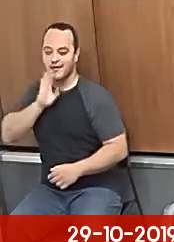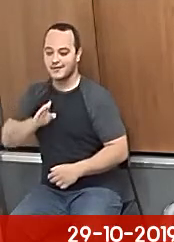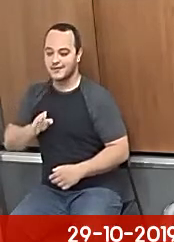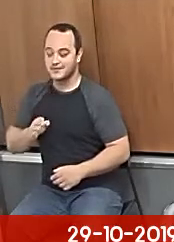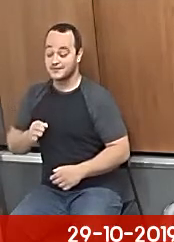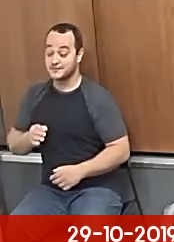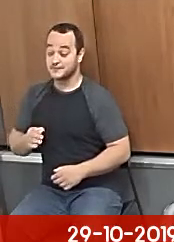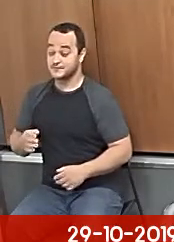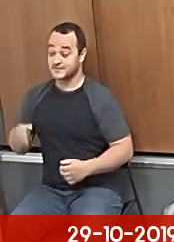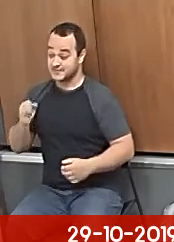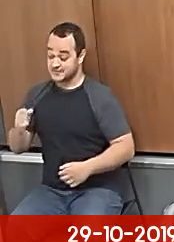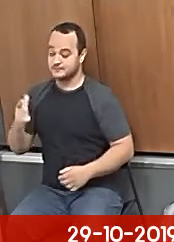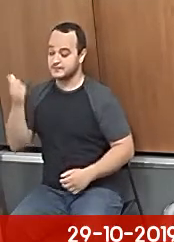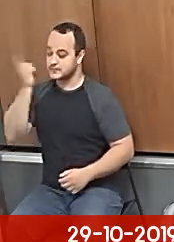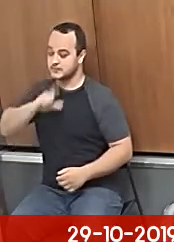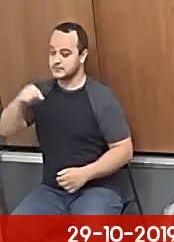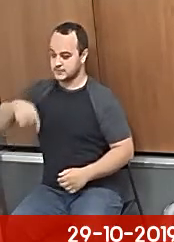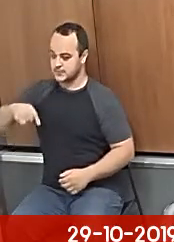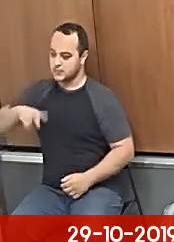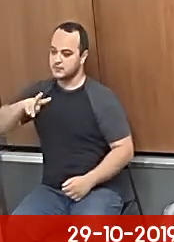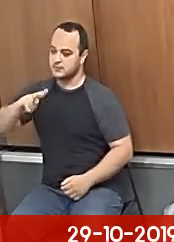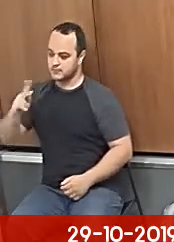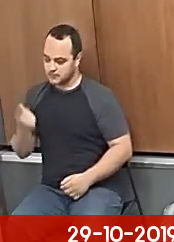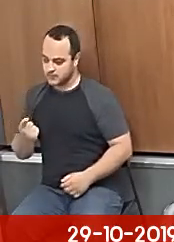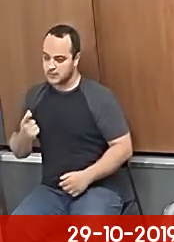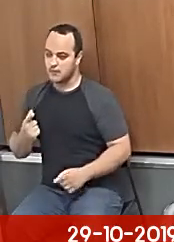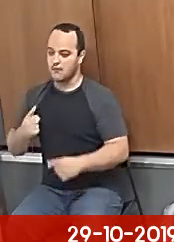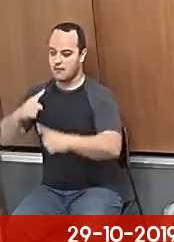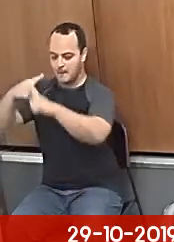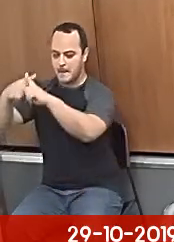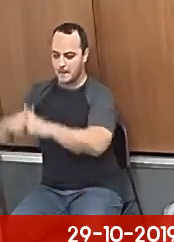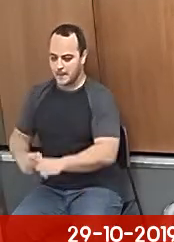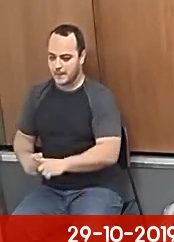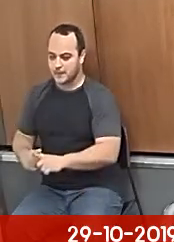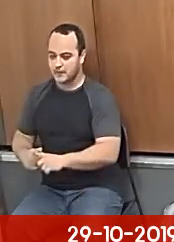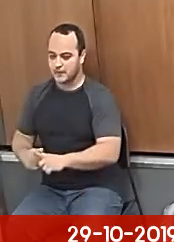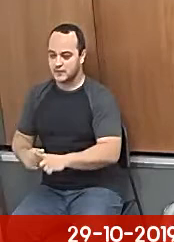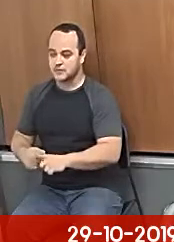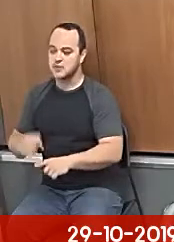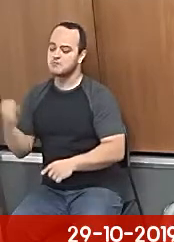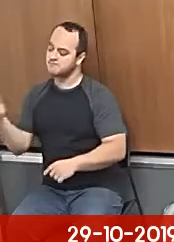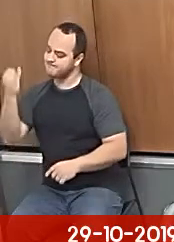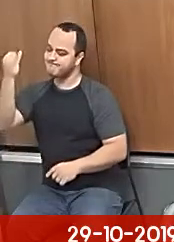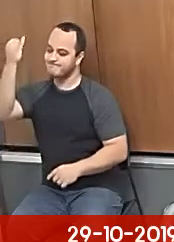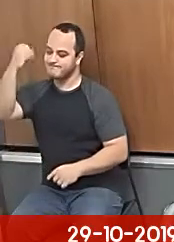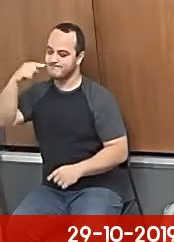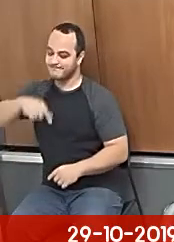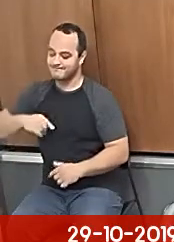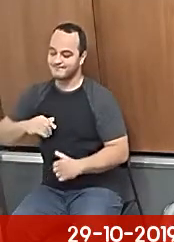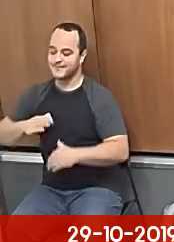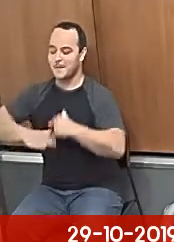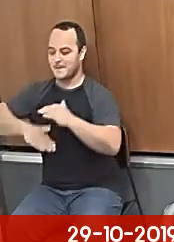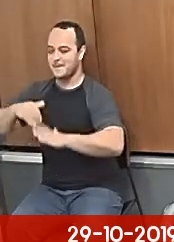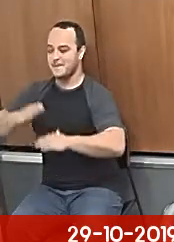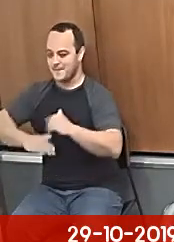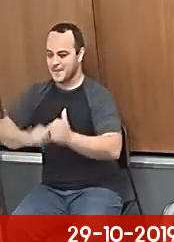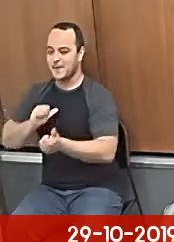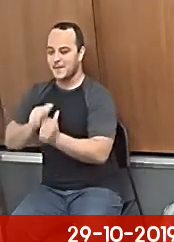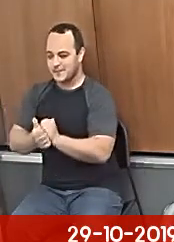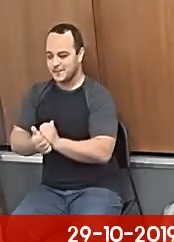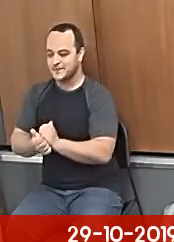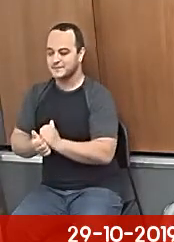ser muito gratificante para todos os atletas e membros que fazem da associação viva até hoje, a gente conseguiria, sem dúvidas,